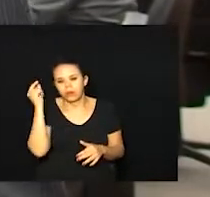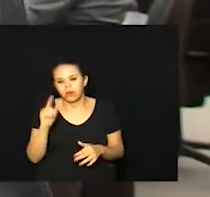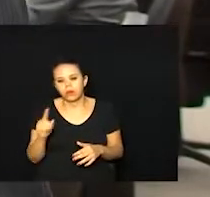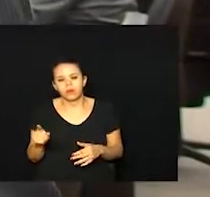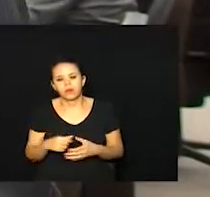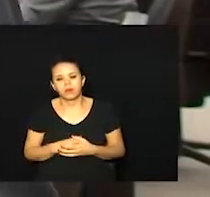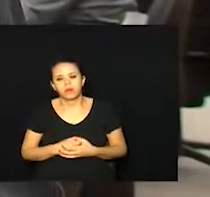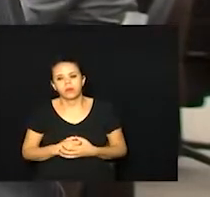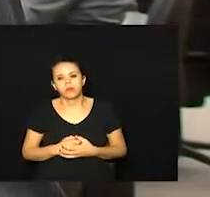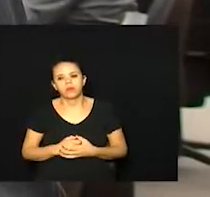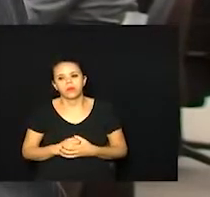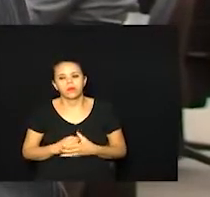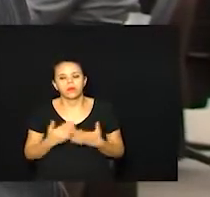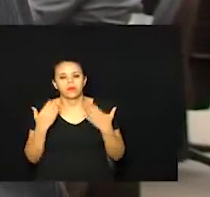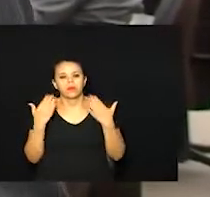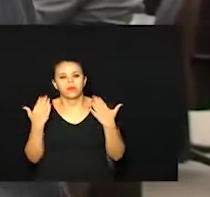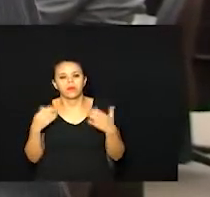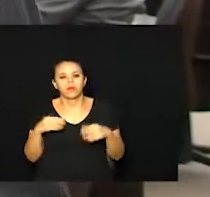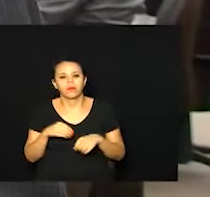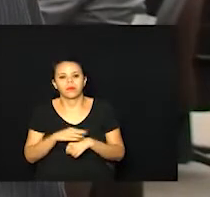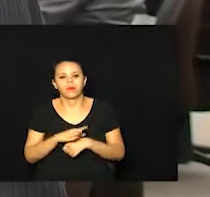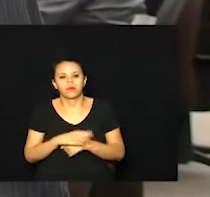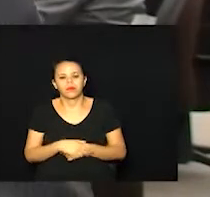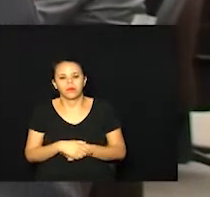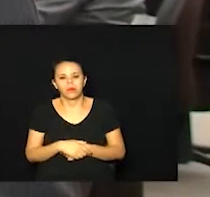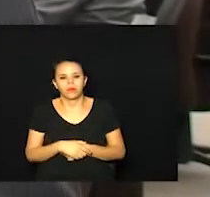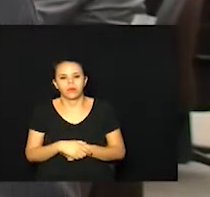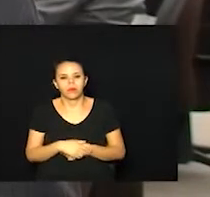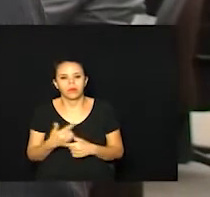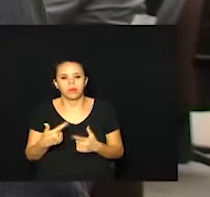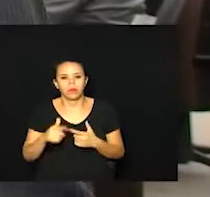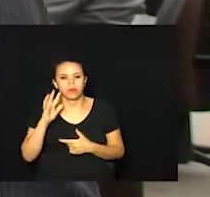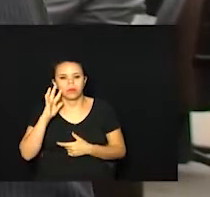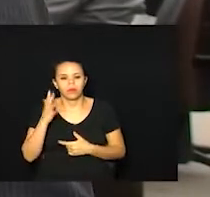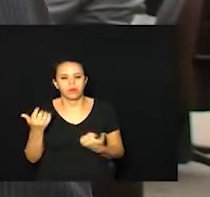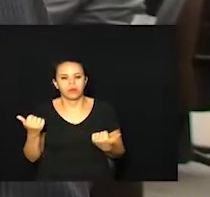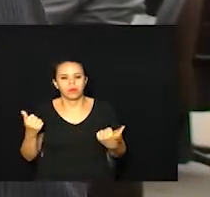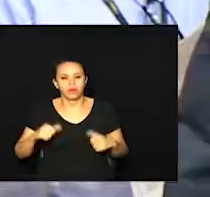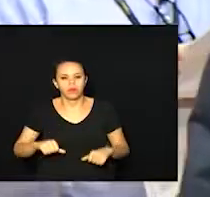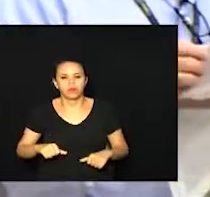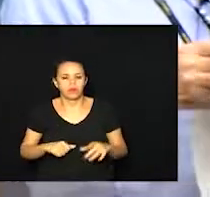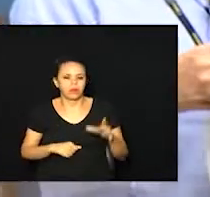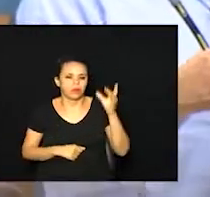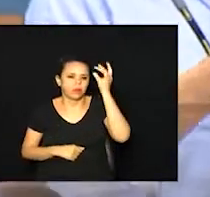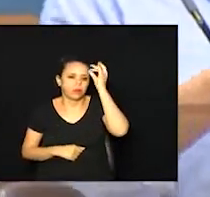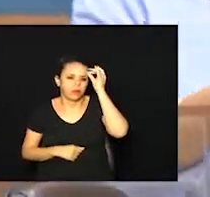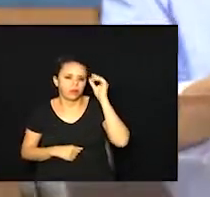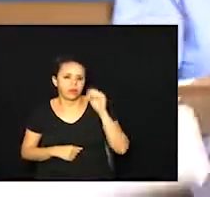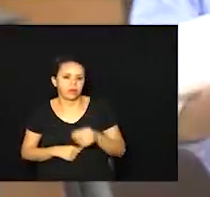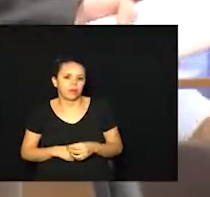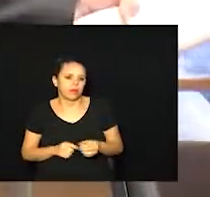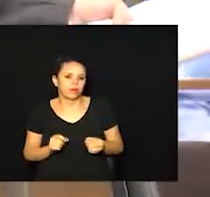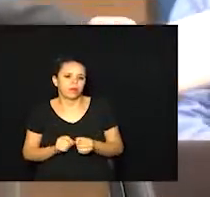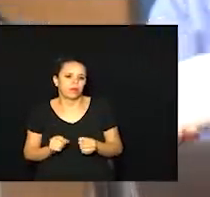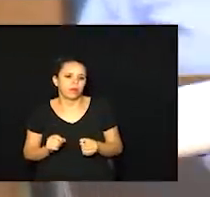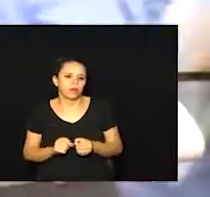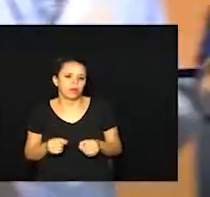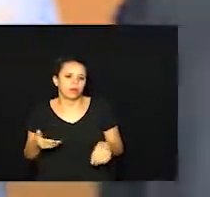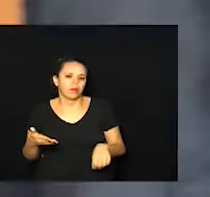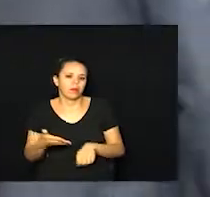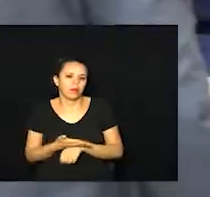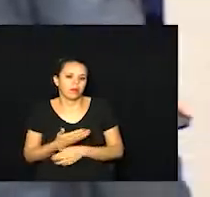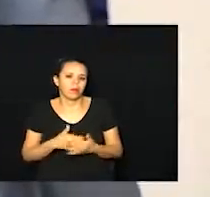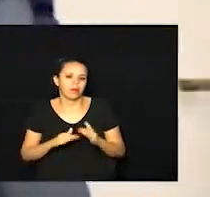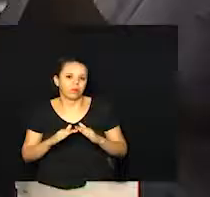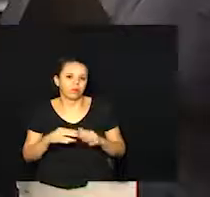isso, evidentemente, trouxe consequências negativas para o aprendizado. Também foram realizadas visitas em